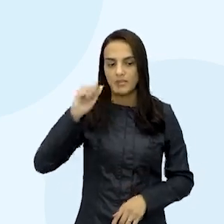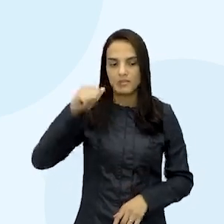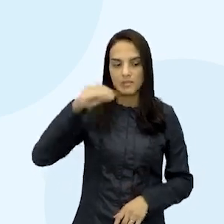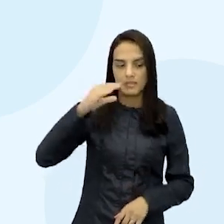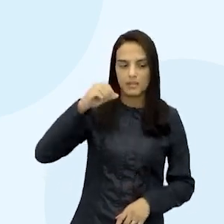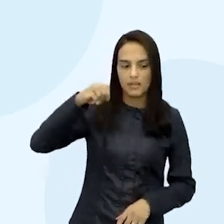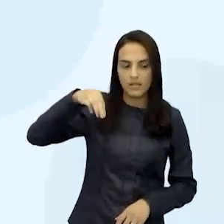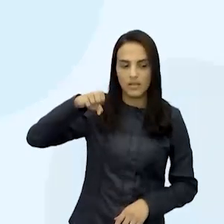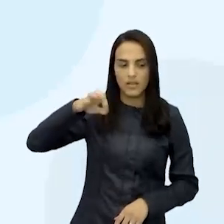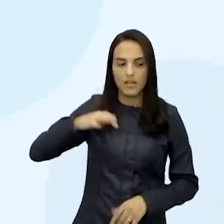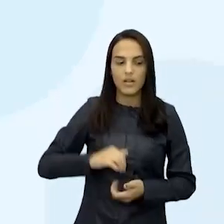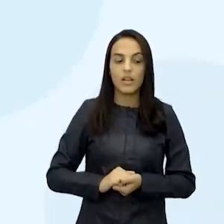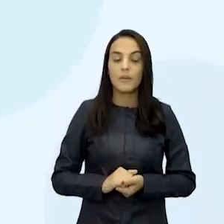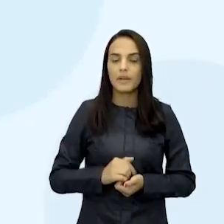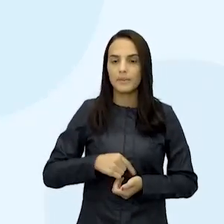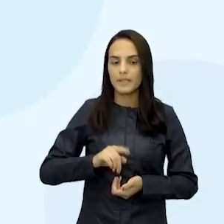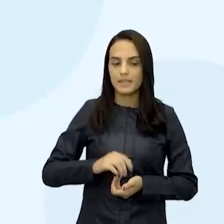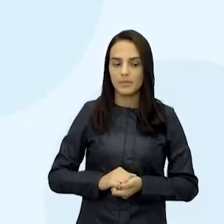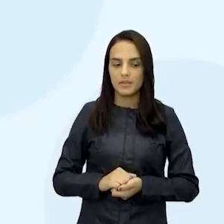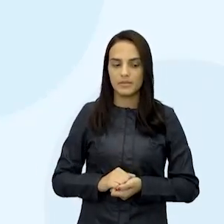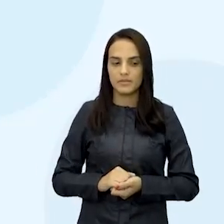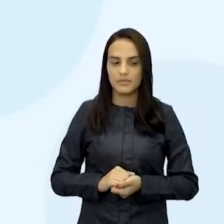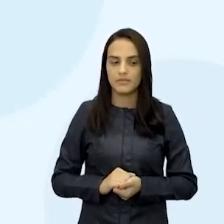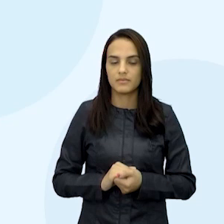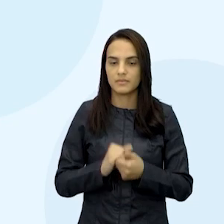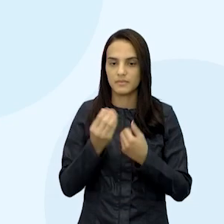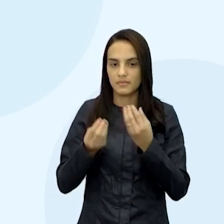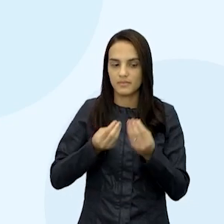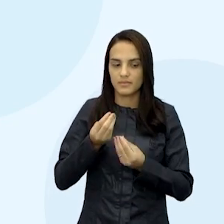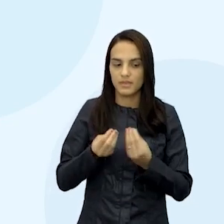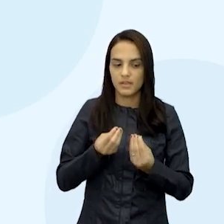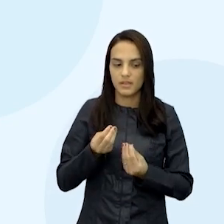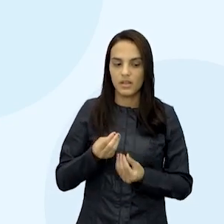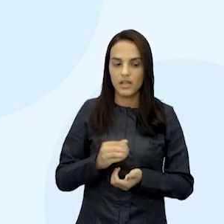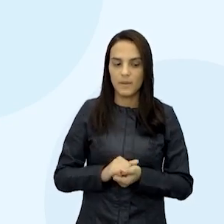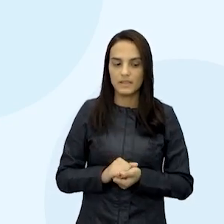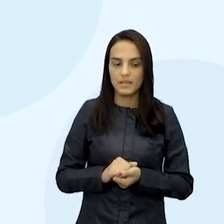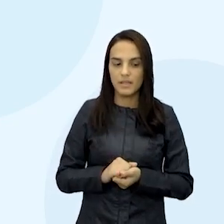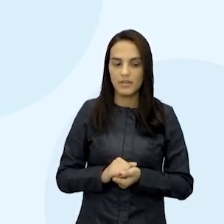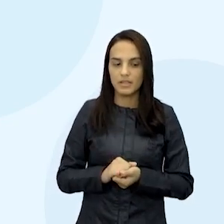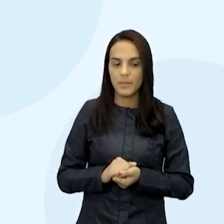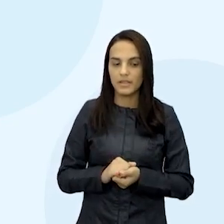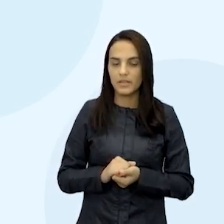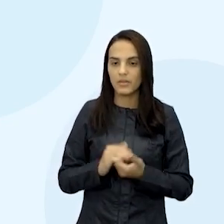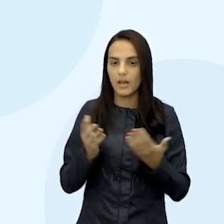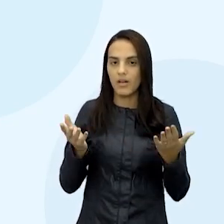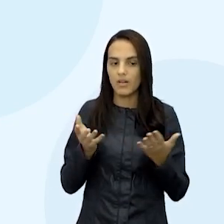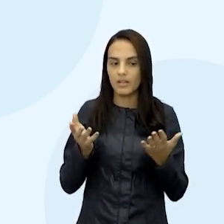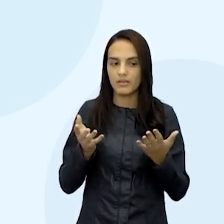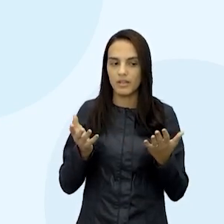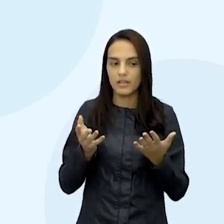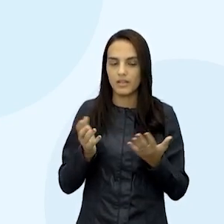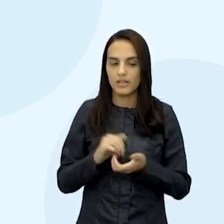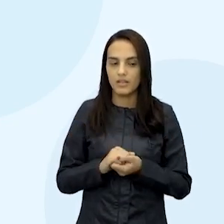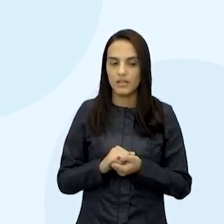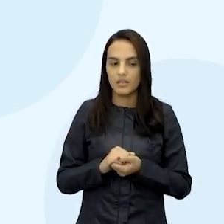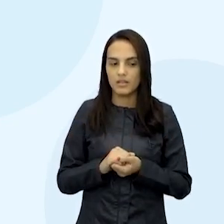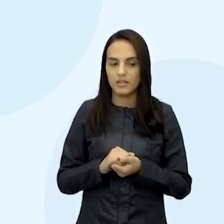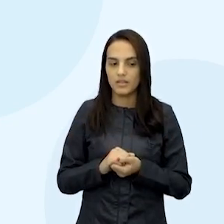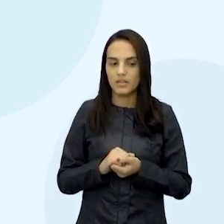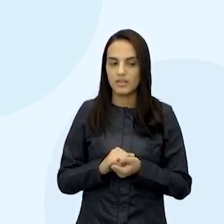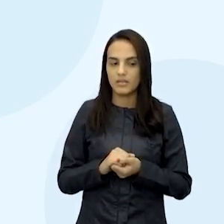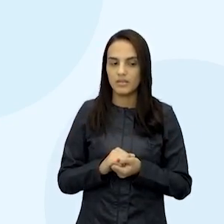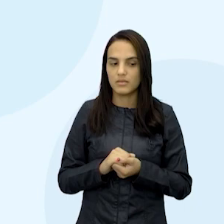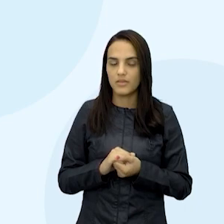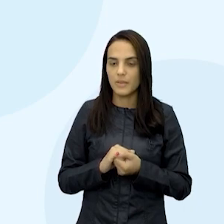de amortização. Muitos de vocês acho que nunca ouviram falar essa palavra amortização, é nova para eles,